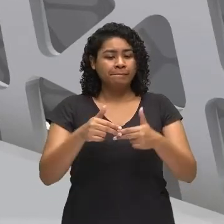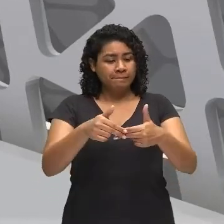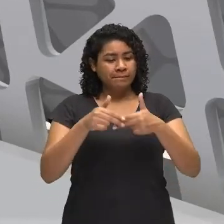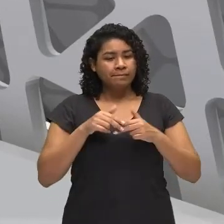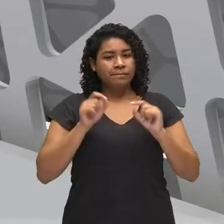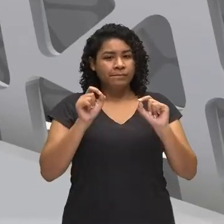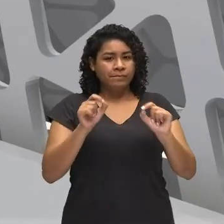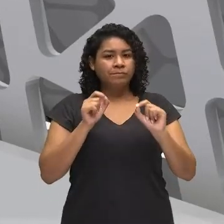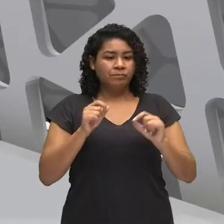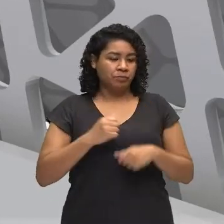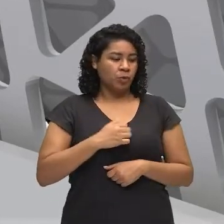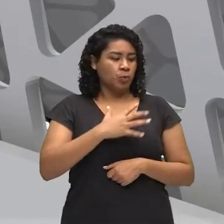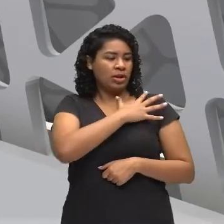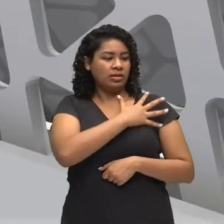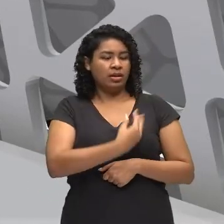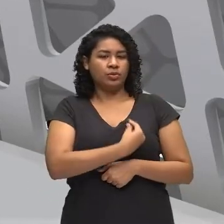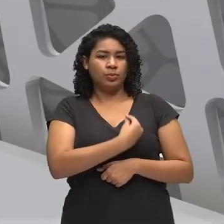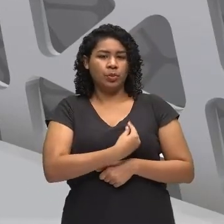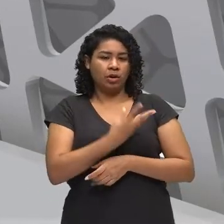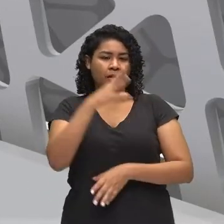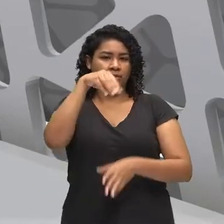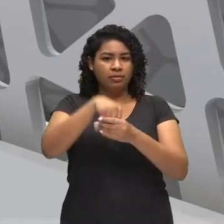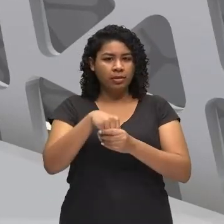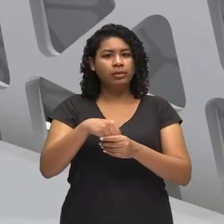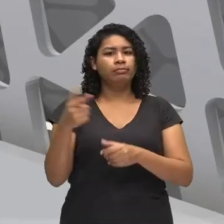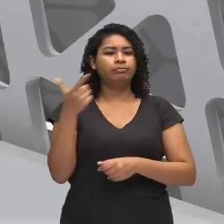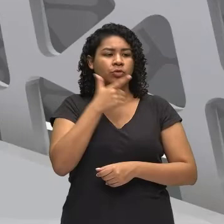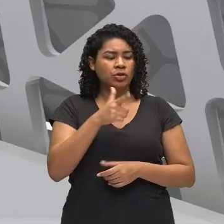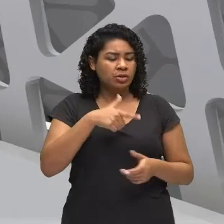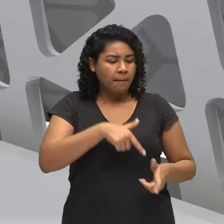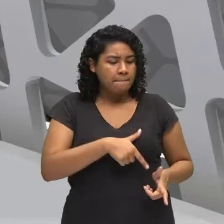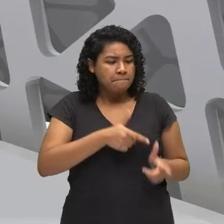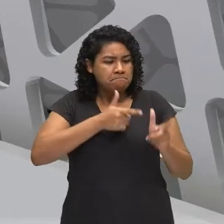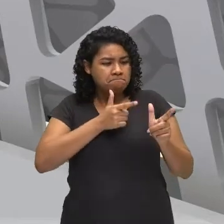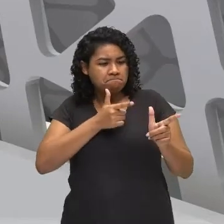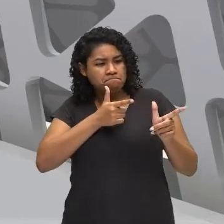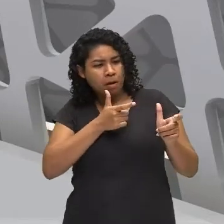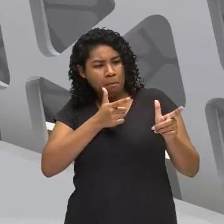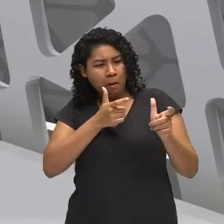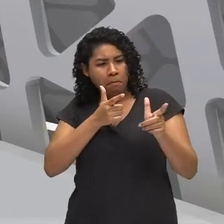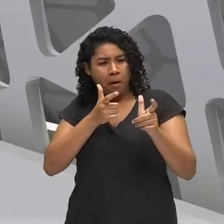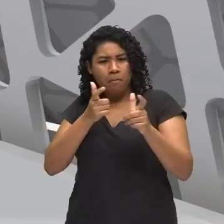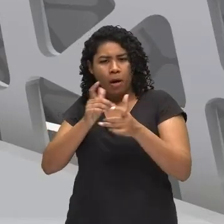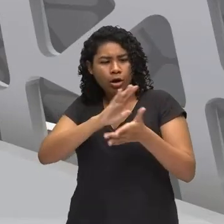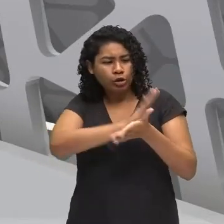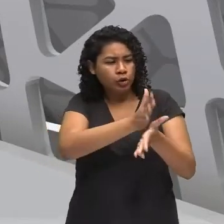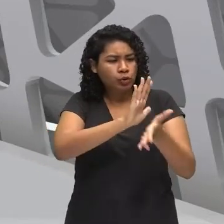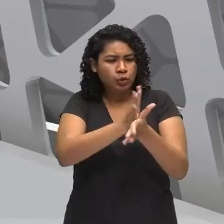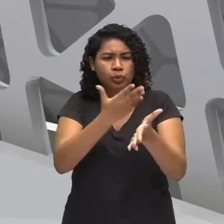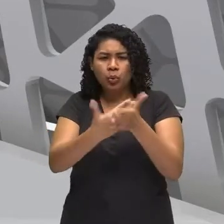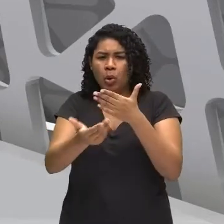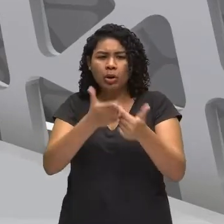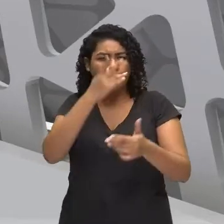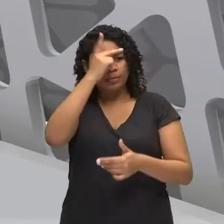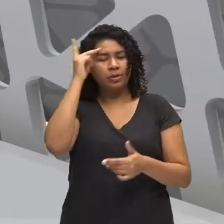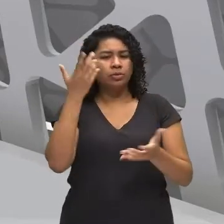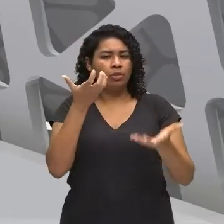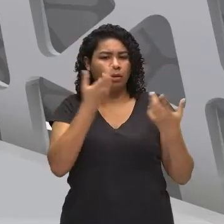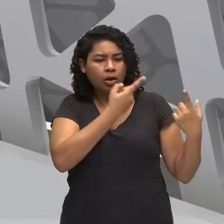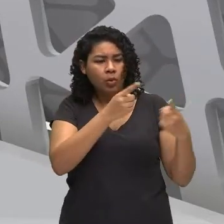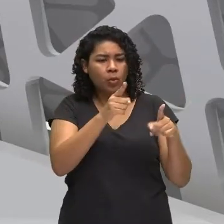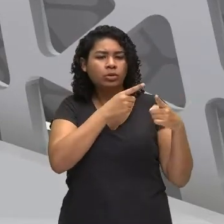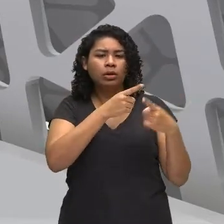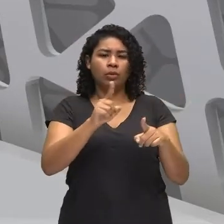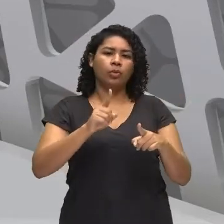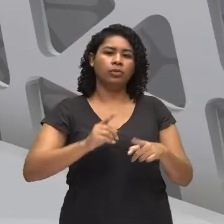corpo militar que tomaria as armas, que pegaria nessas armas para derrubar qualquer levante indígena que pudesse surgir